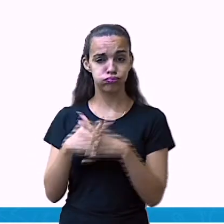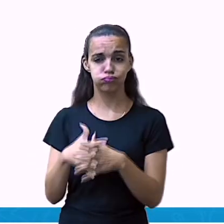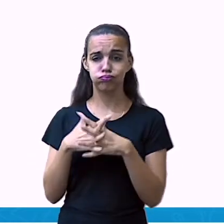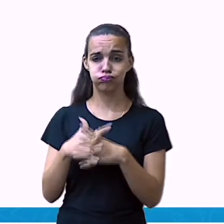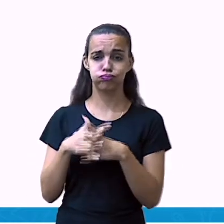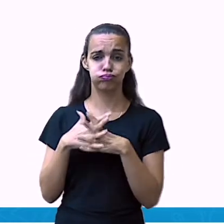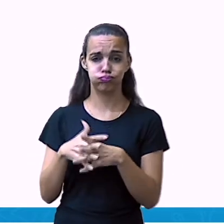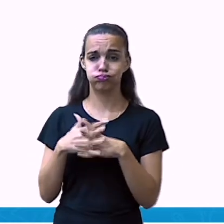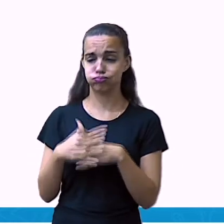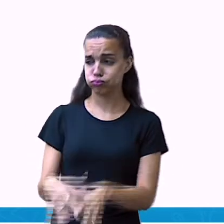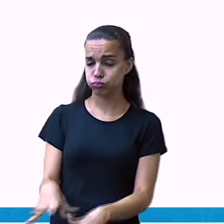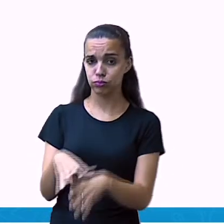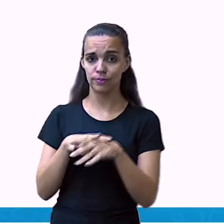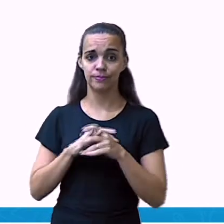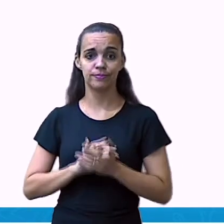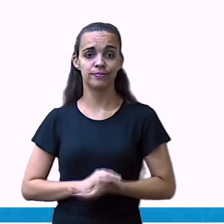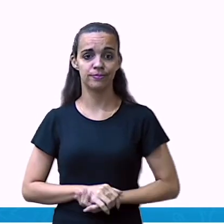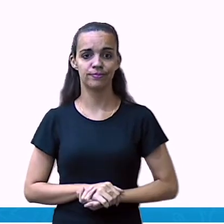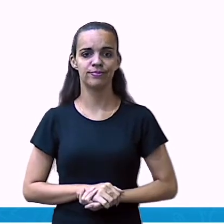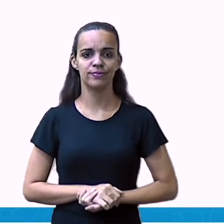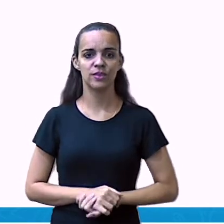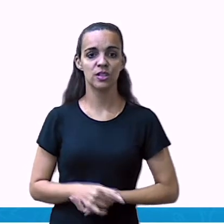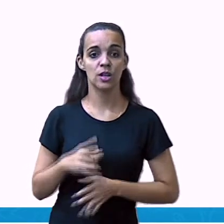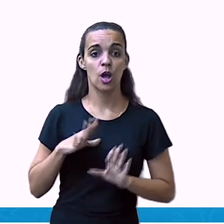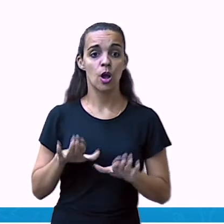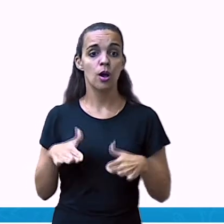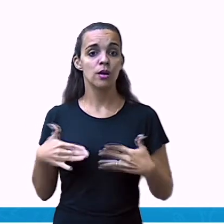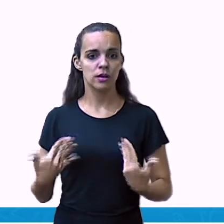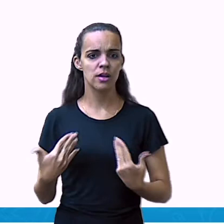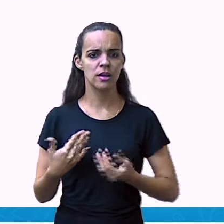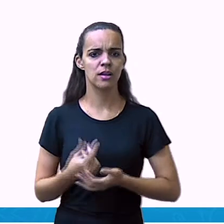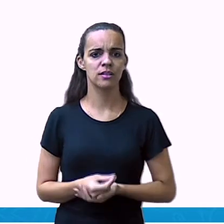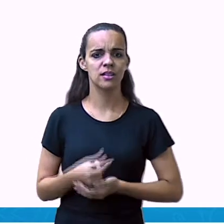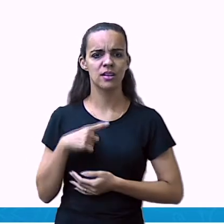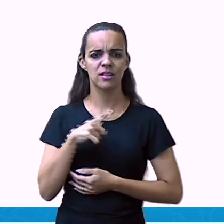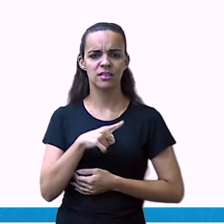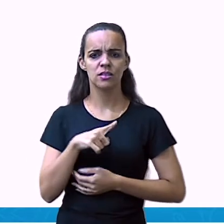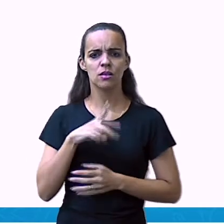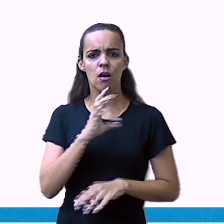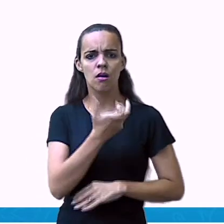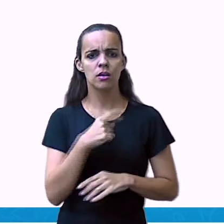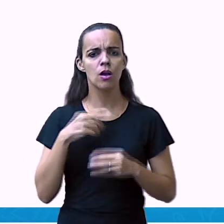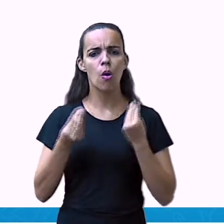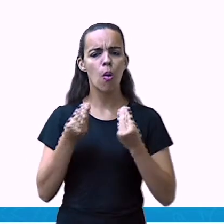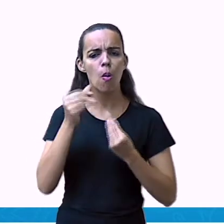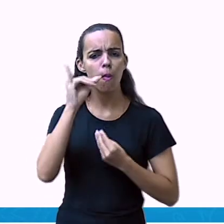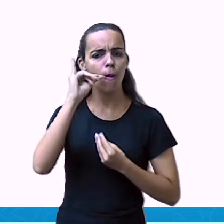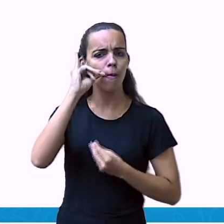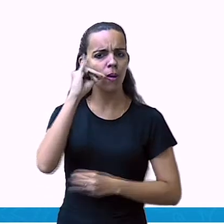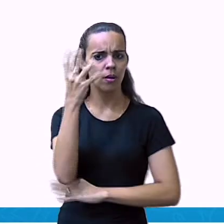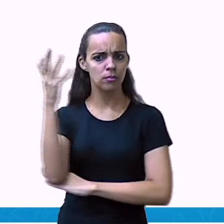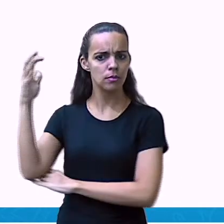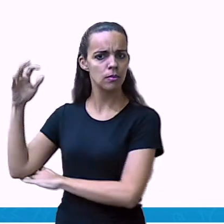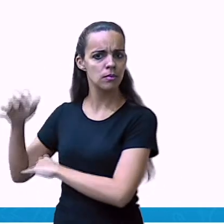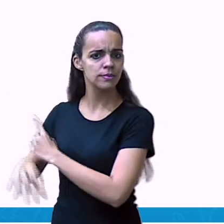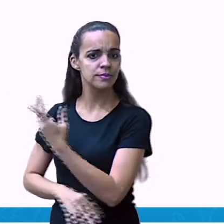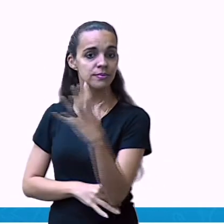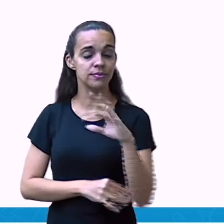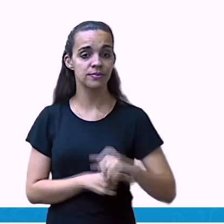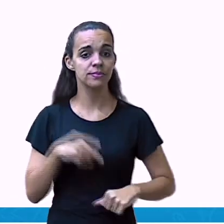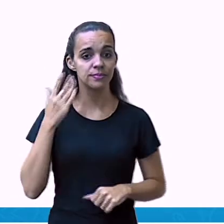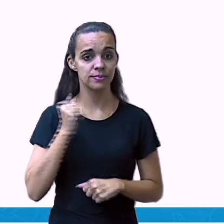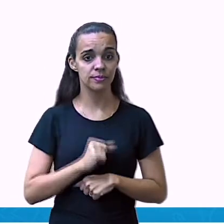um sururu. E como é o Saci na selva? Vamos